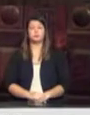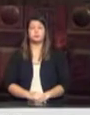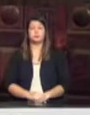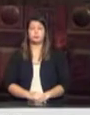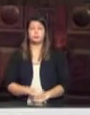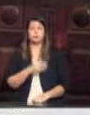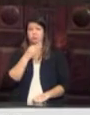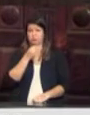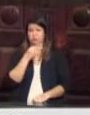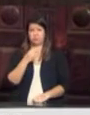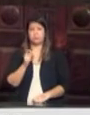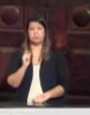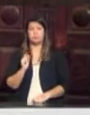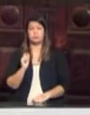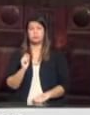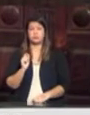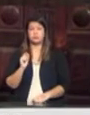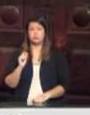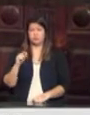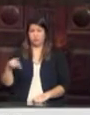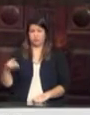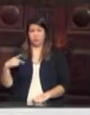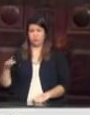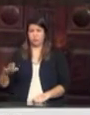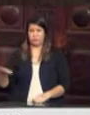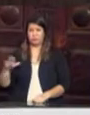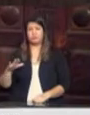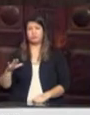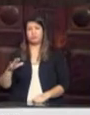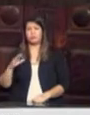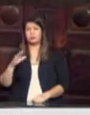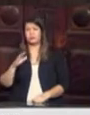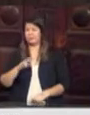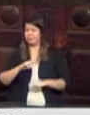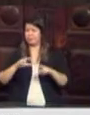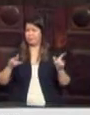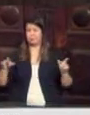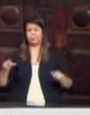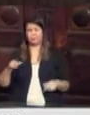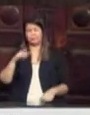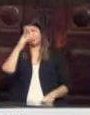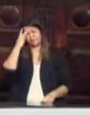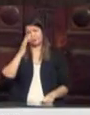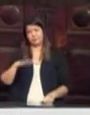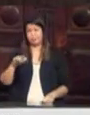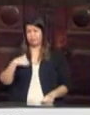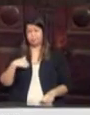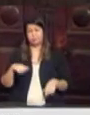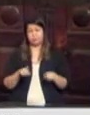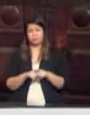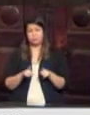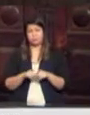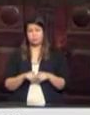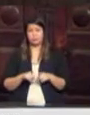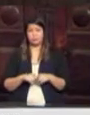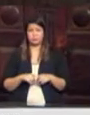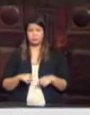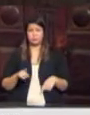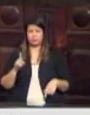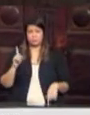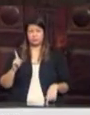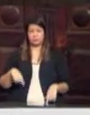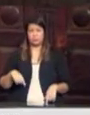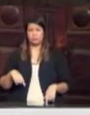Essa sugestão da Defensoria, para muitos parlamentares, e para mim também, foi